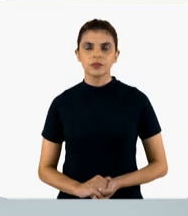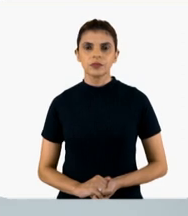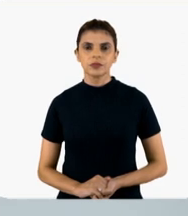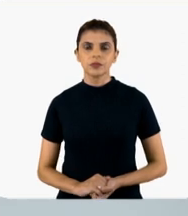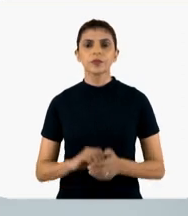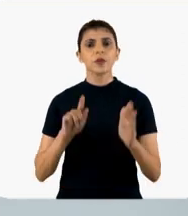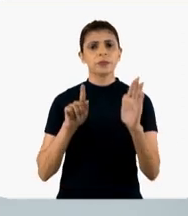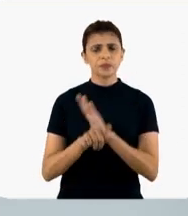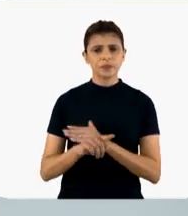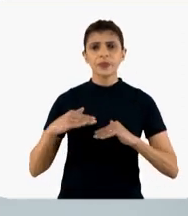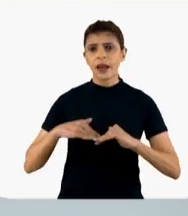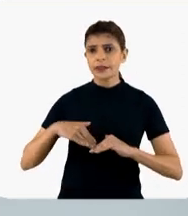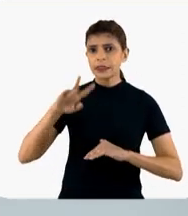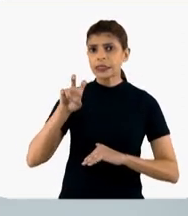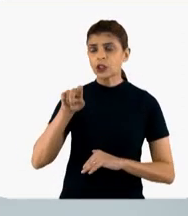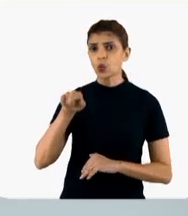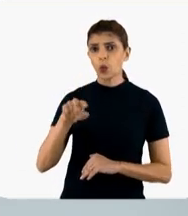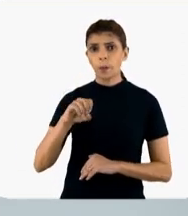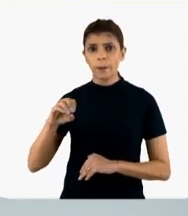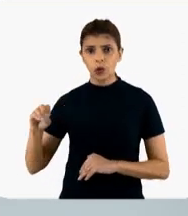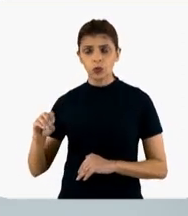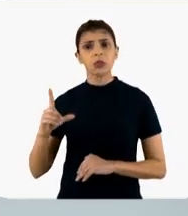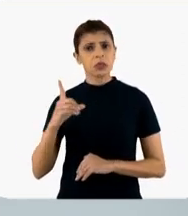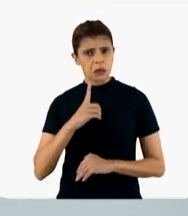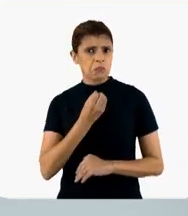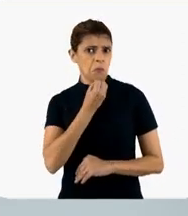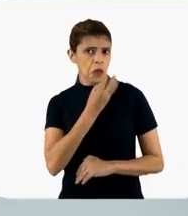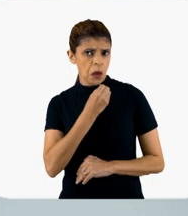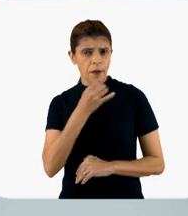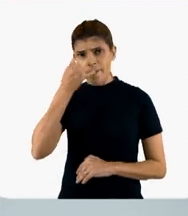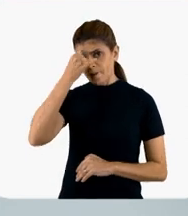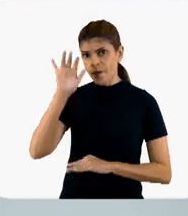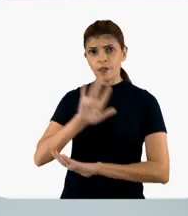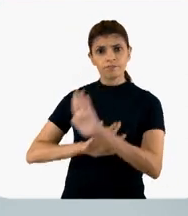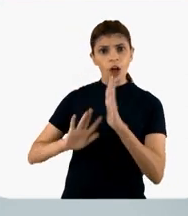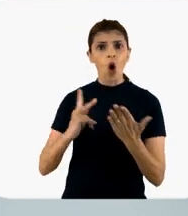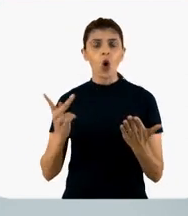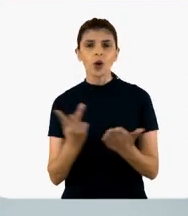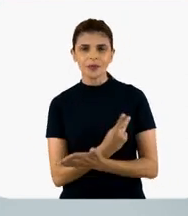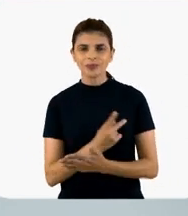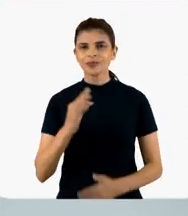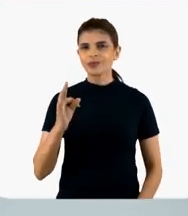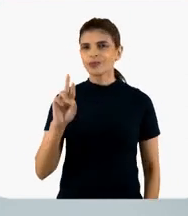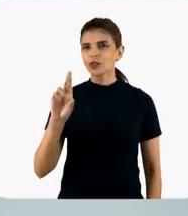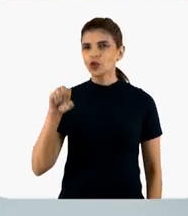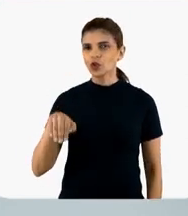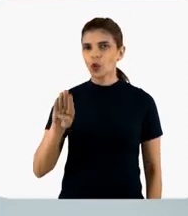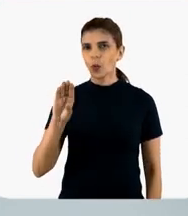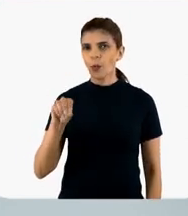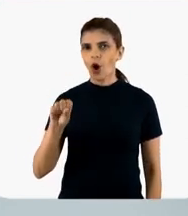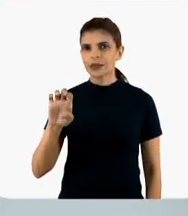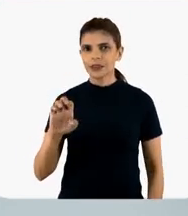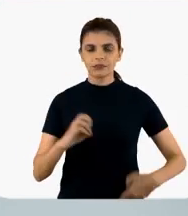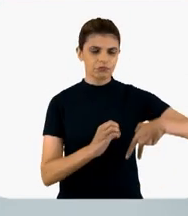com dedímero acima de 5 mil, haveria benefício para a prevenção de trombose com anticoagulação